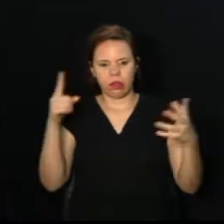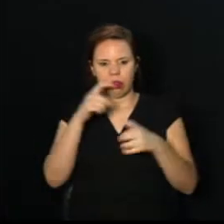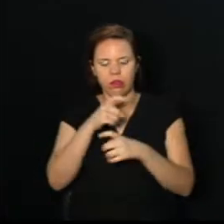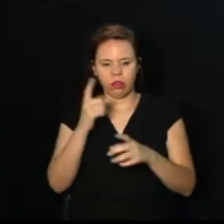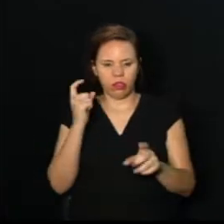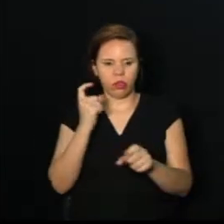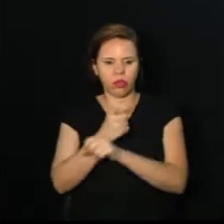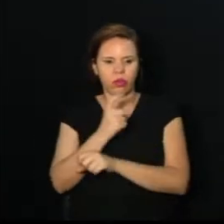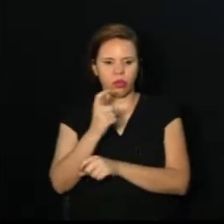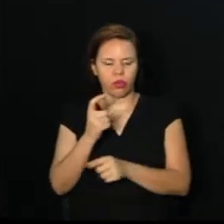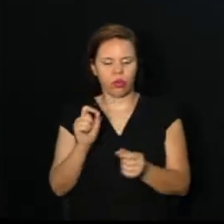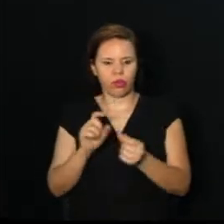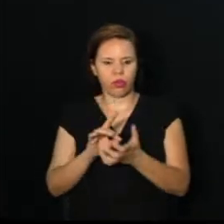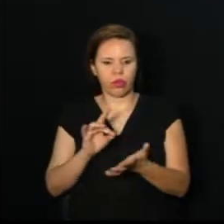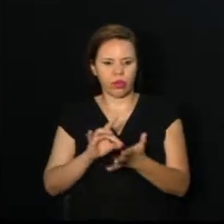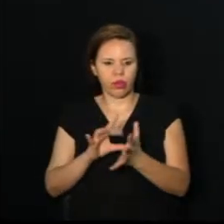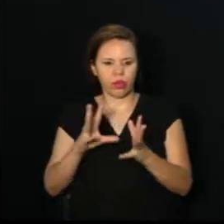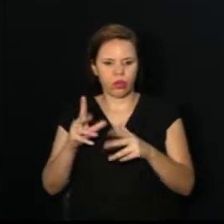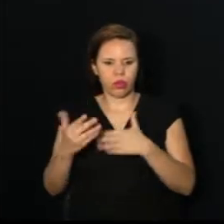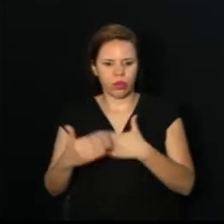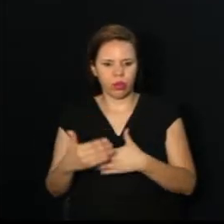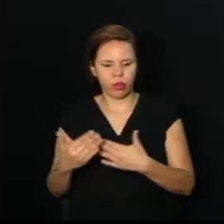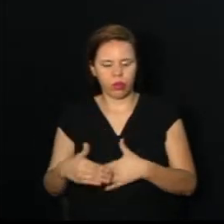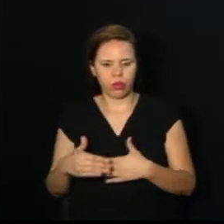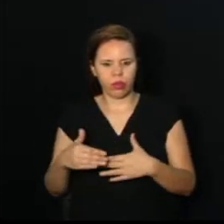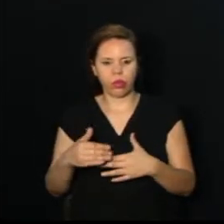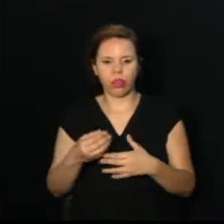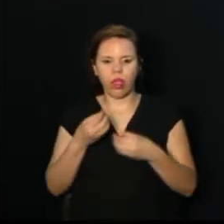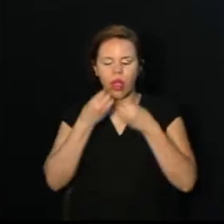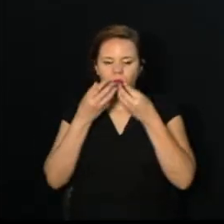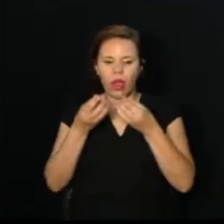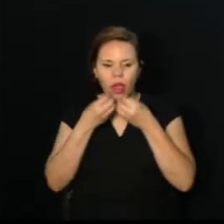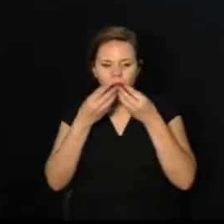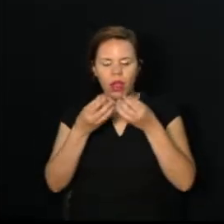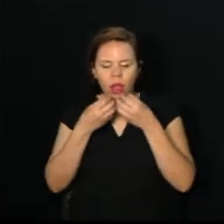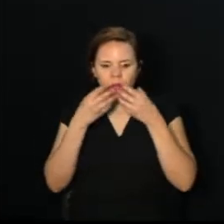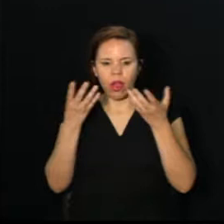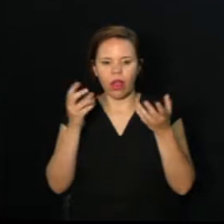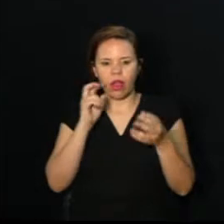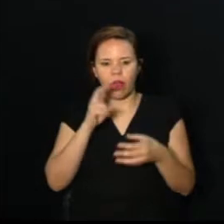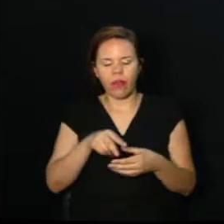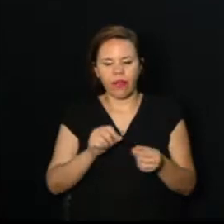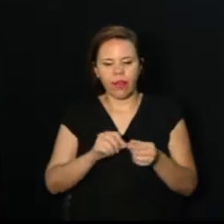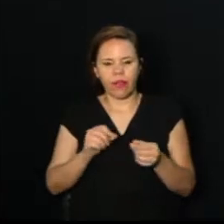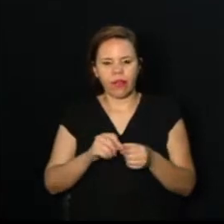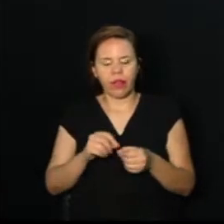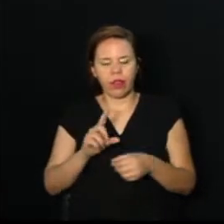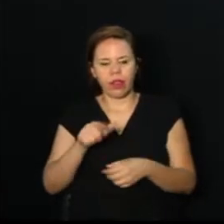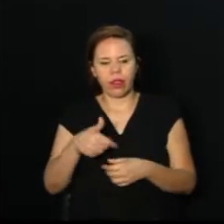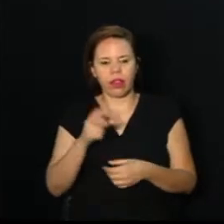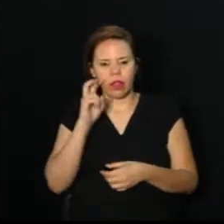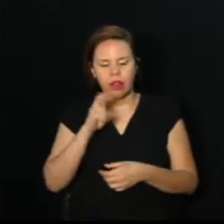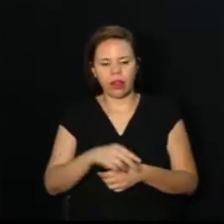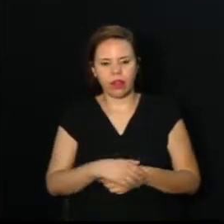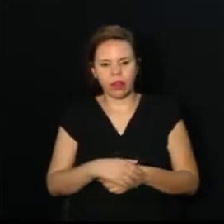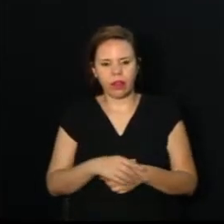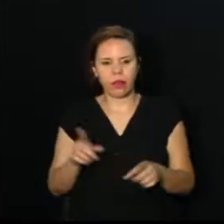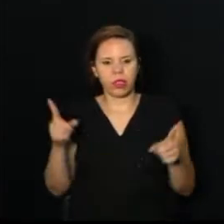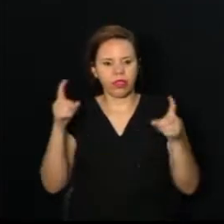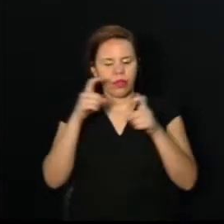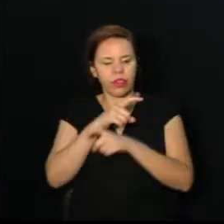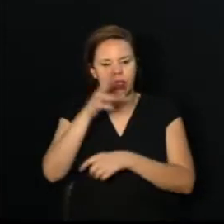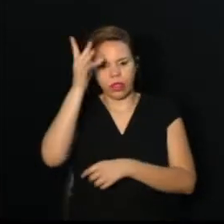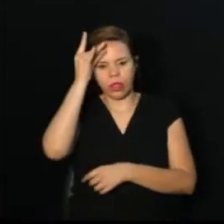dificuldade em realização de todas as provas fonológicas, que vocês vão ver depois, dificuldade de aprender